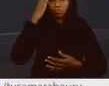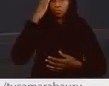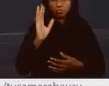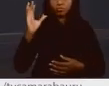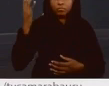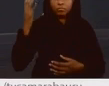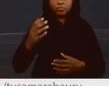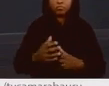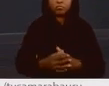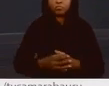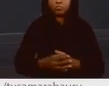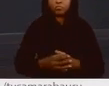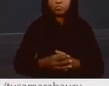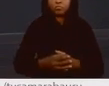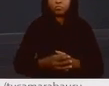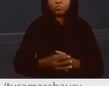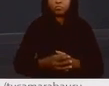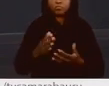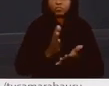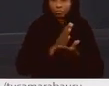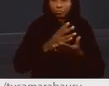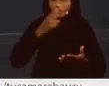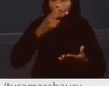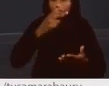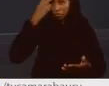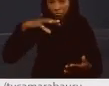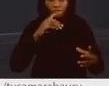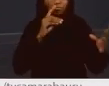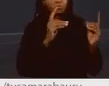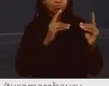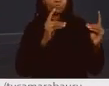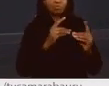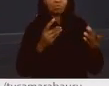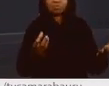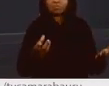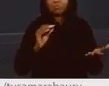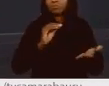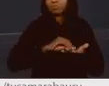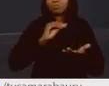ter gente daqui um tempo atendendo a gente sem condições,